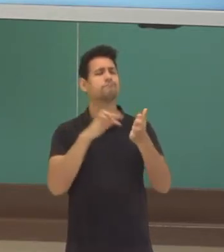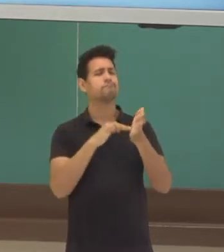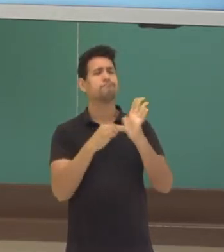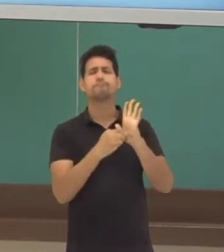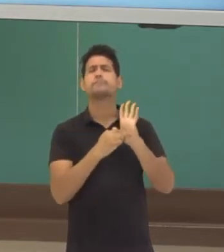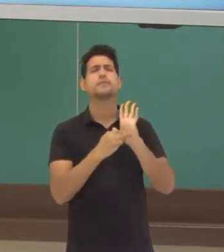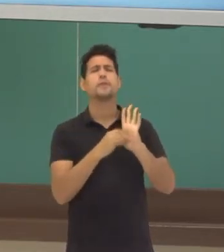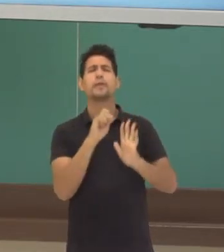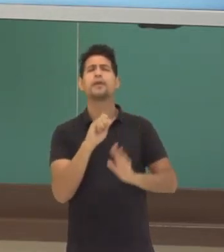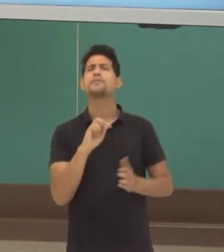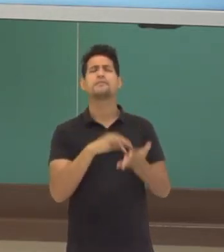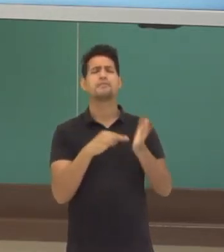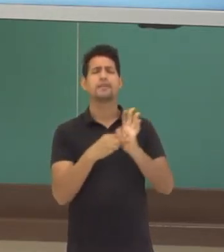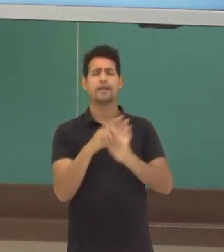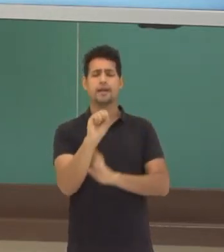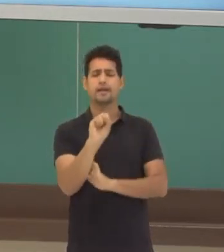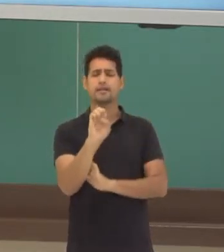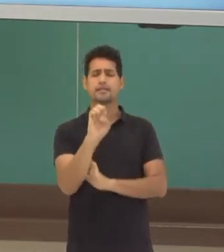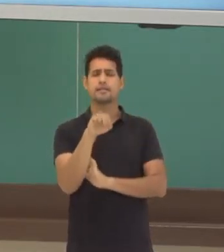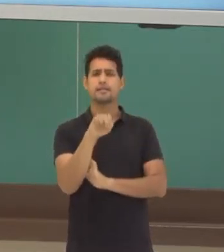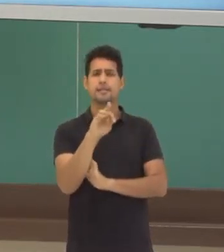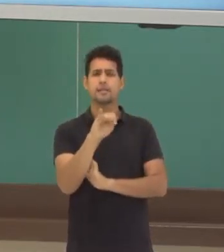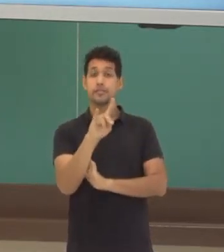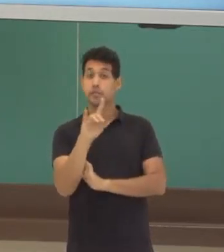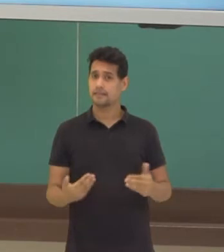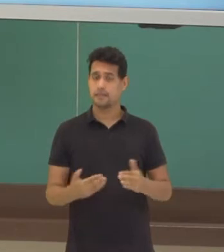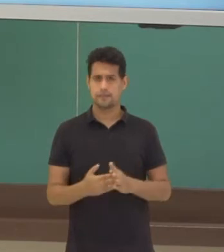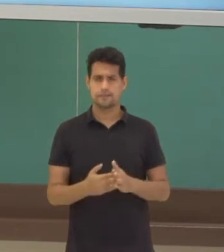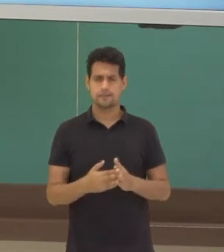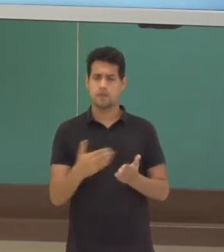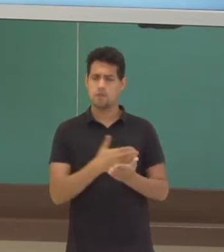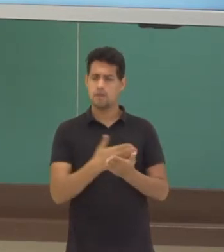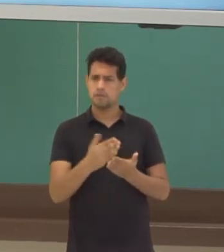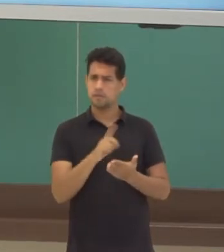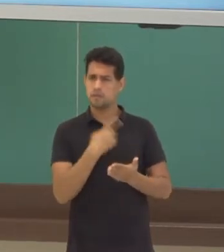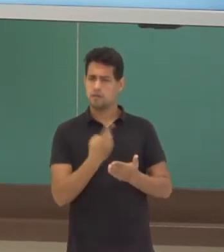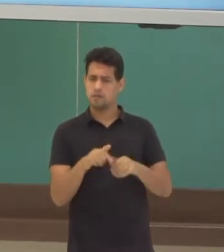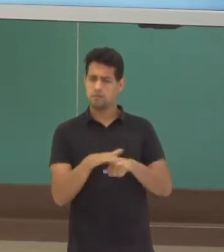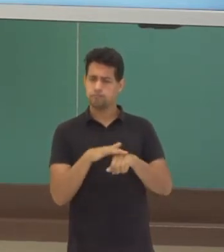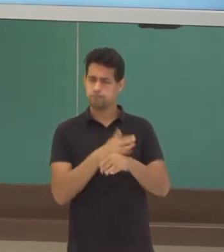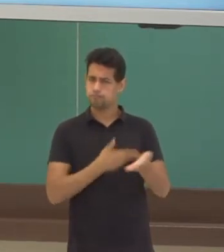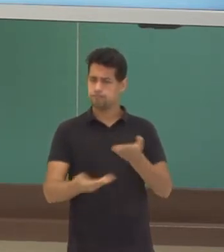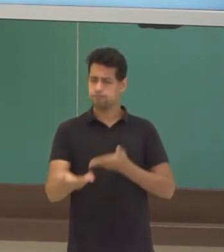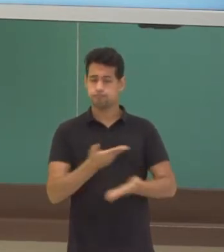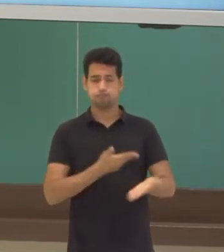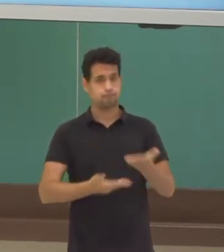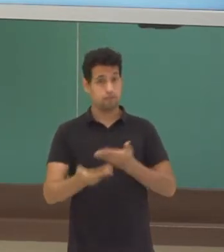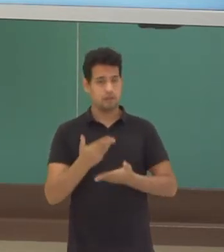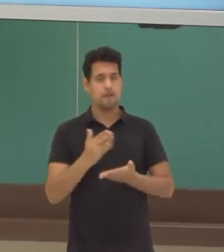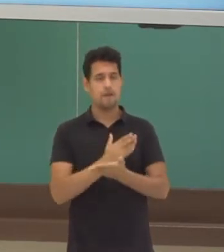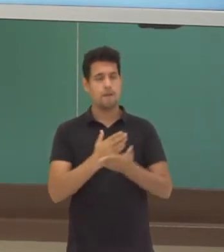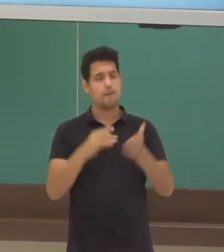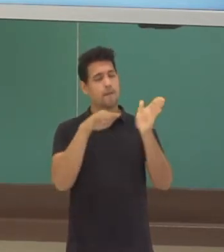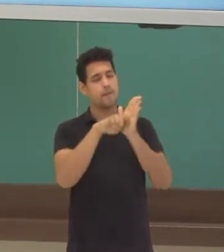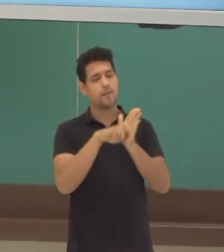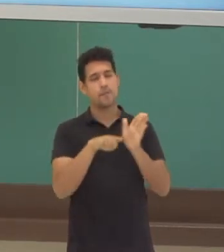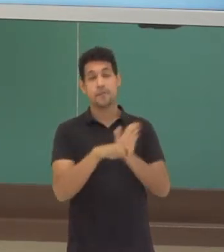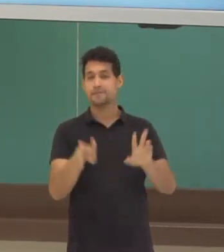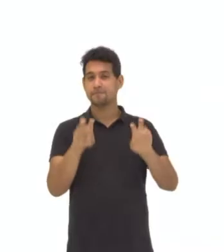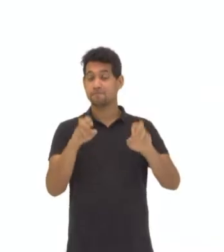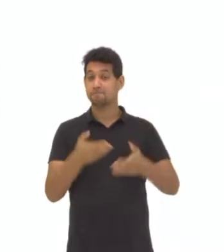sentido figurado, né? Você lembra um pouquinho sobre isso? Se não lembra, vamos relembrar, né? E se lembra,